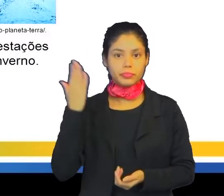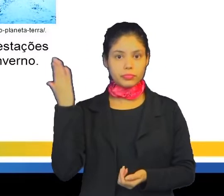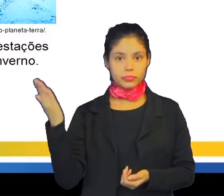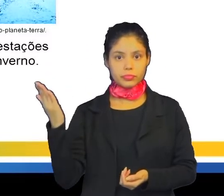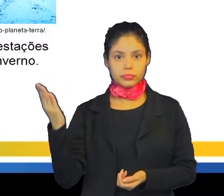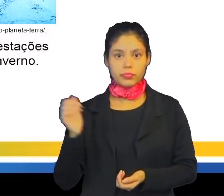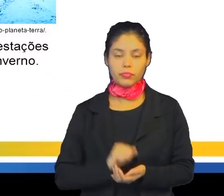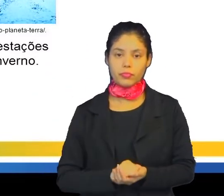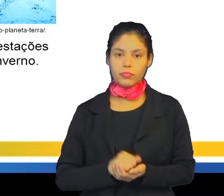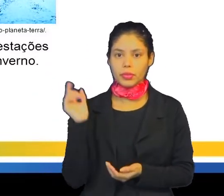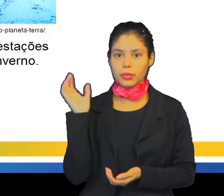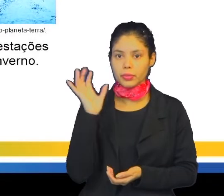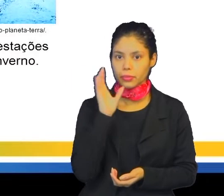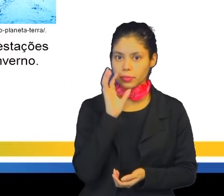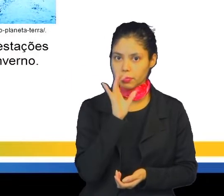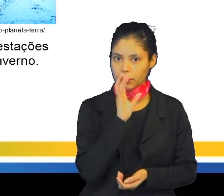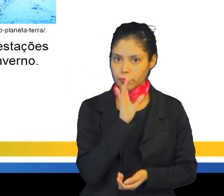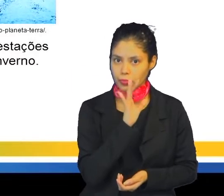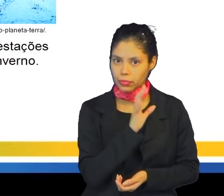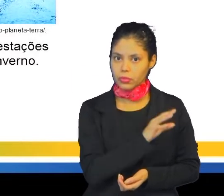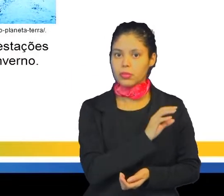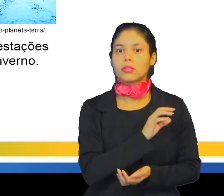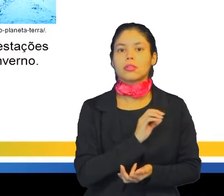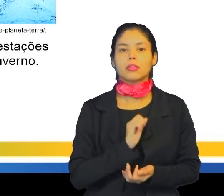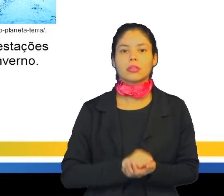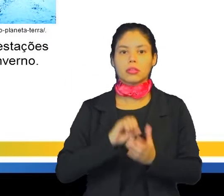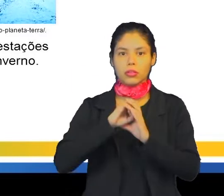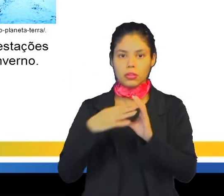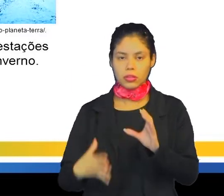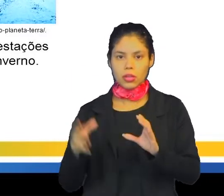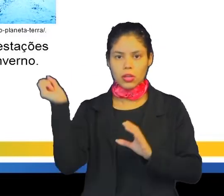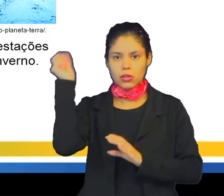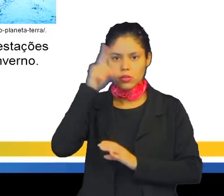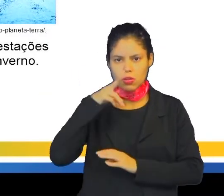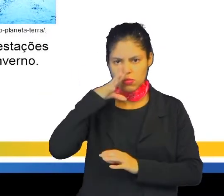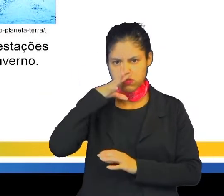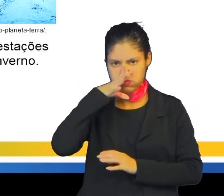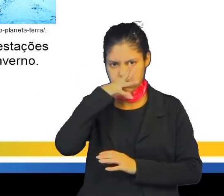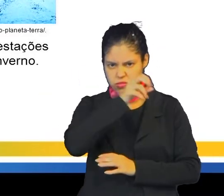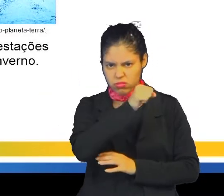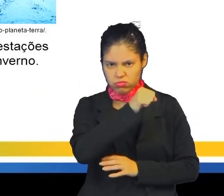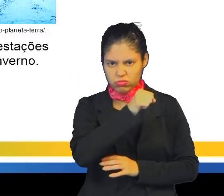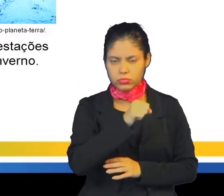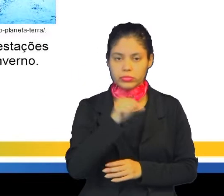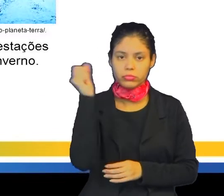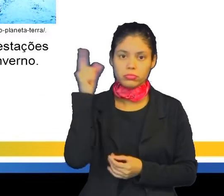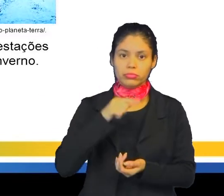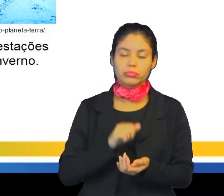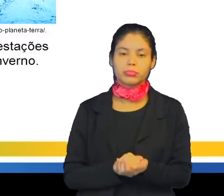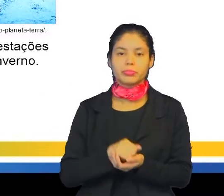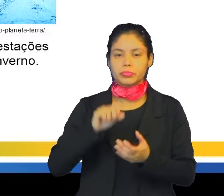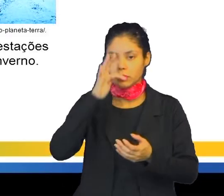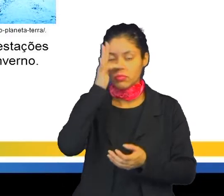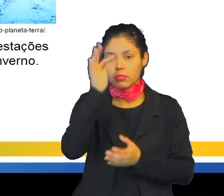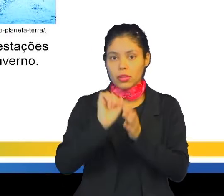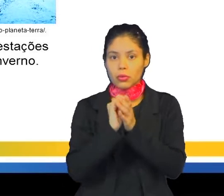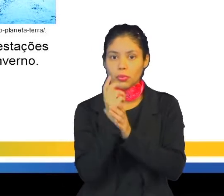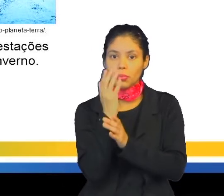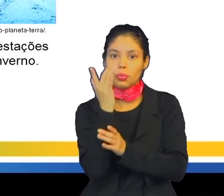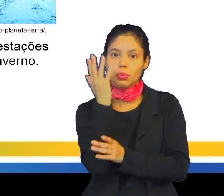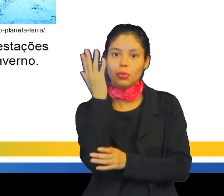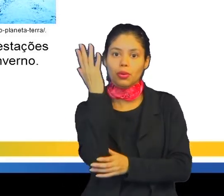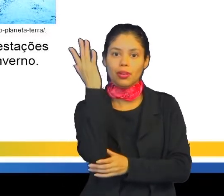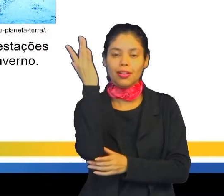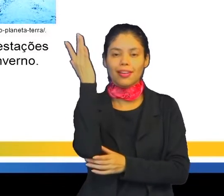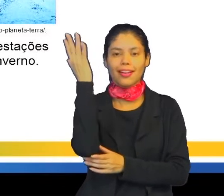então nós seremos o verão né dado aí pela característica de ser bem mais quente nós temos a primavera e nós temos